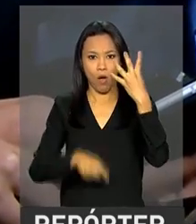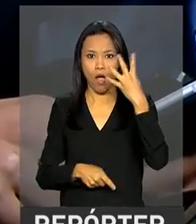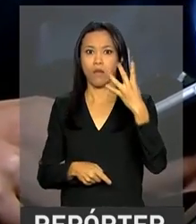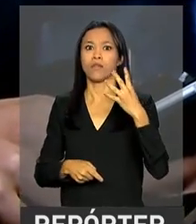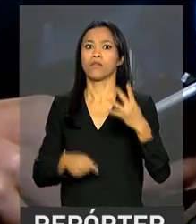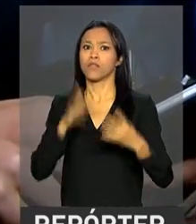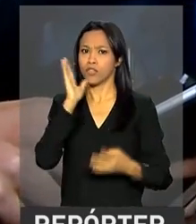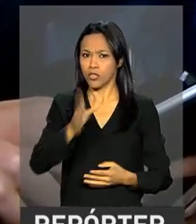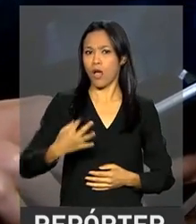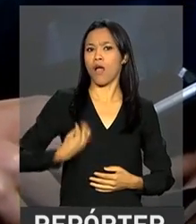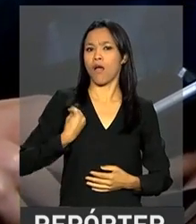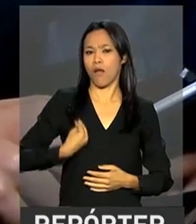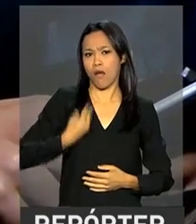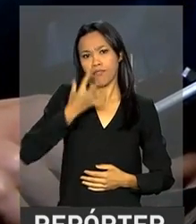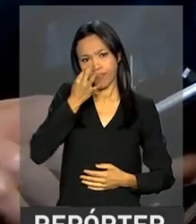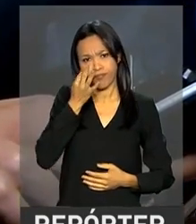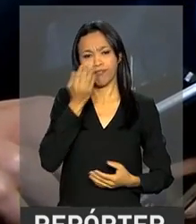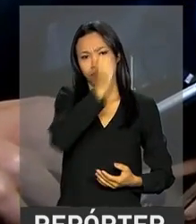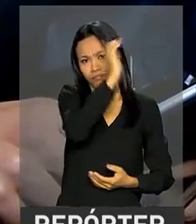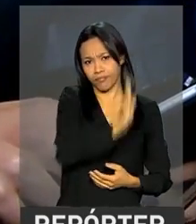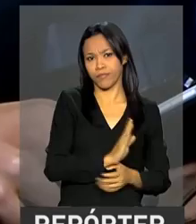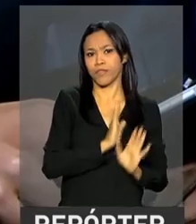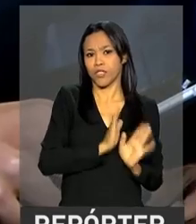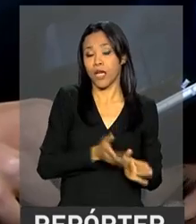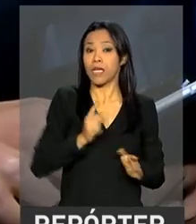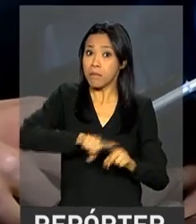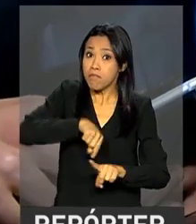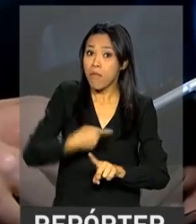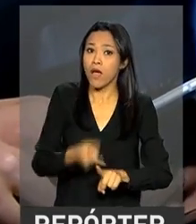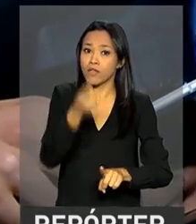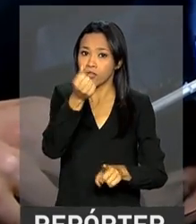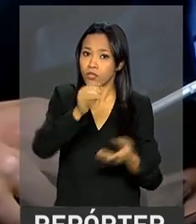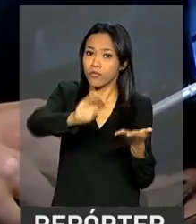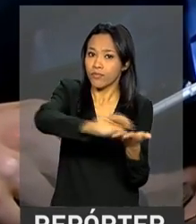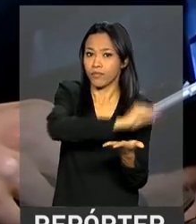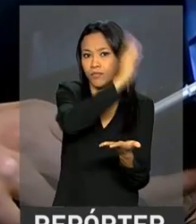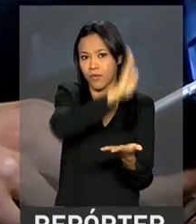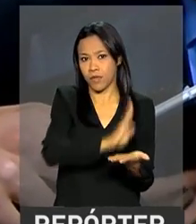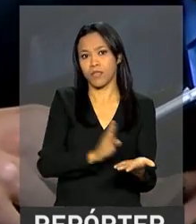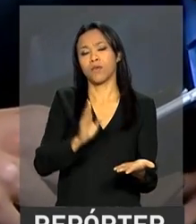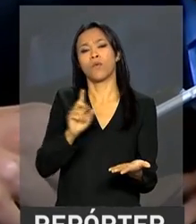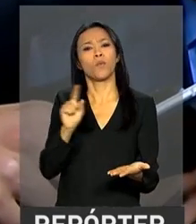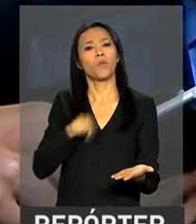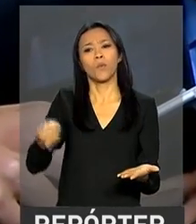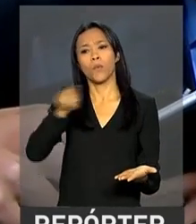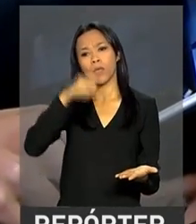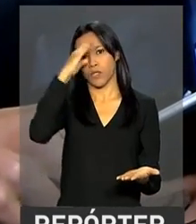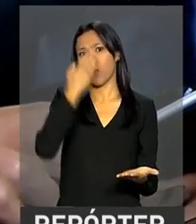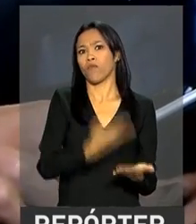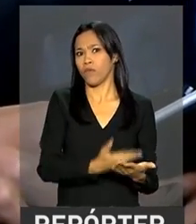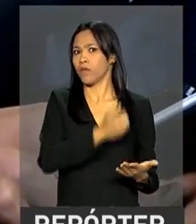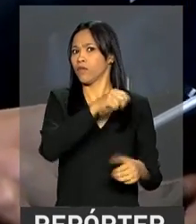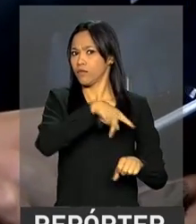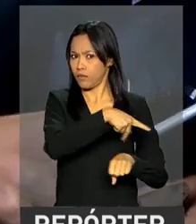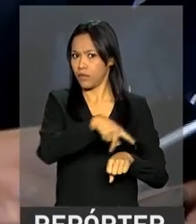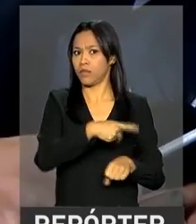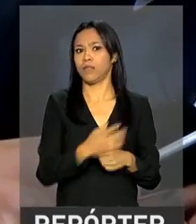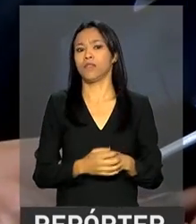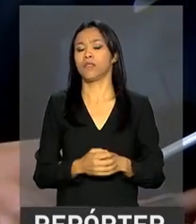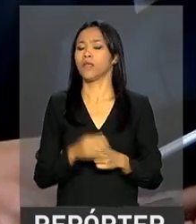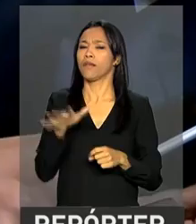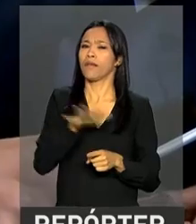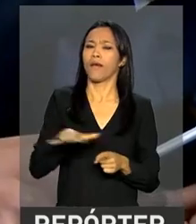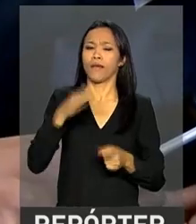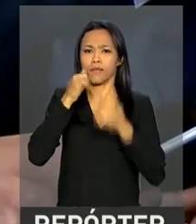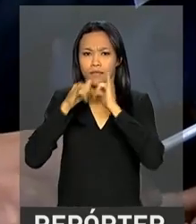estão investindo no Brasil e querem investir cada vez mais, revelando uma confiança extraordinária no nosso país, no setor de energia, no